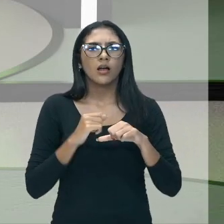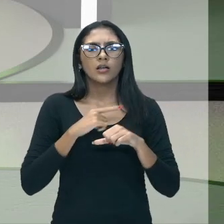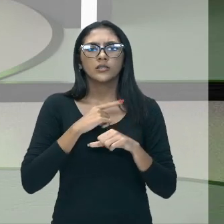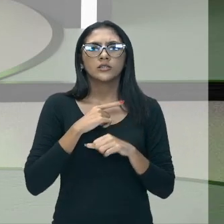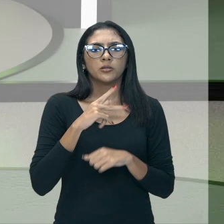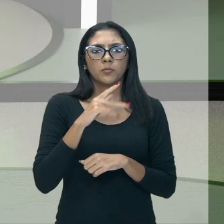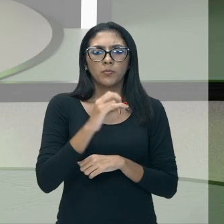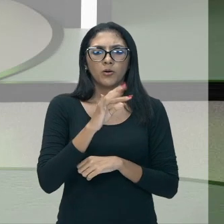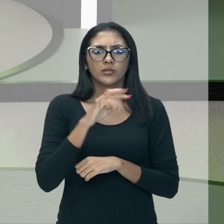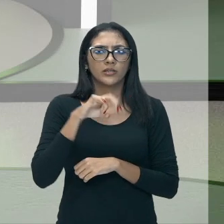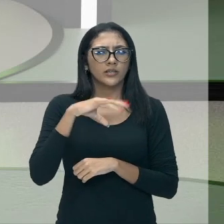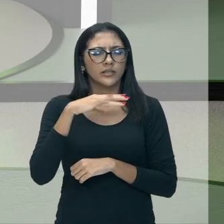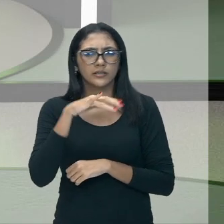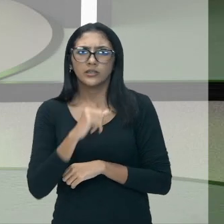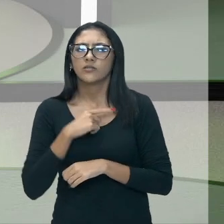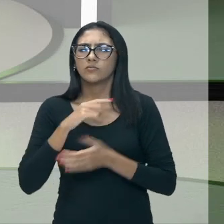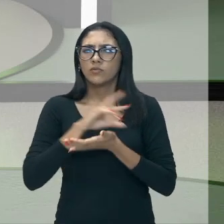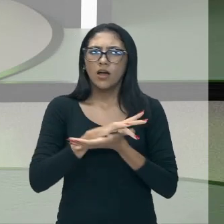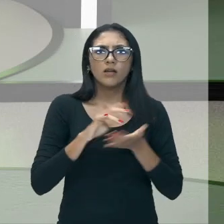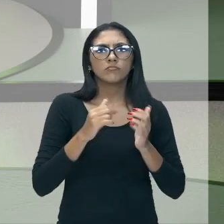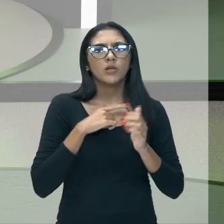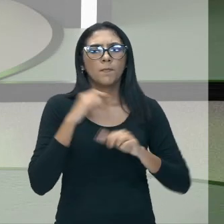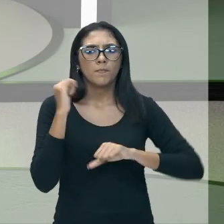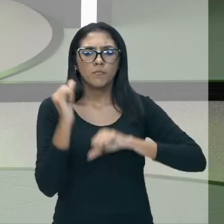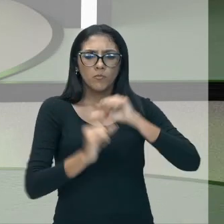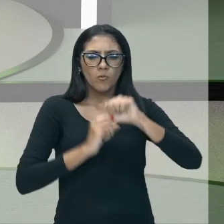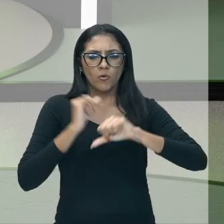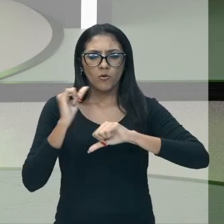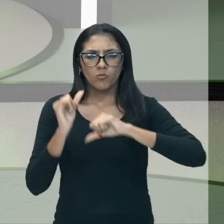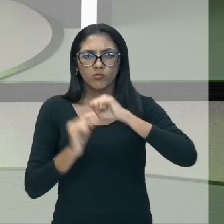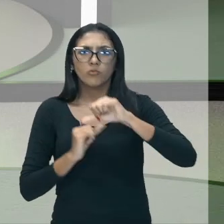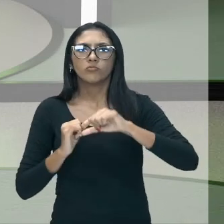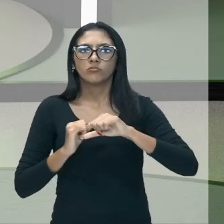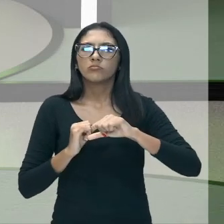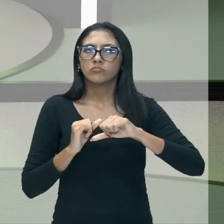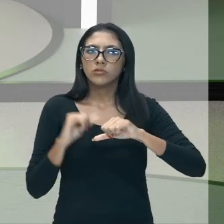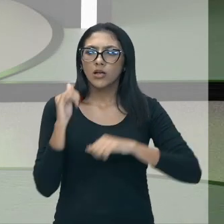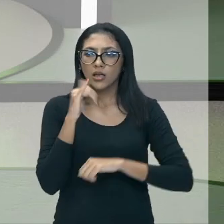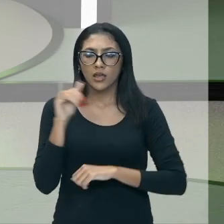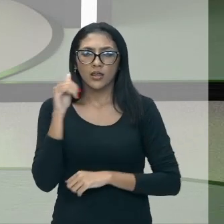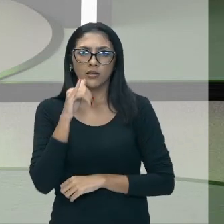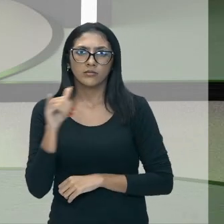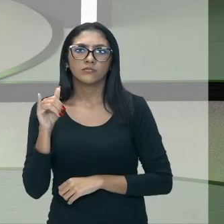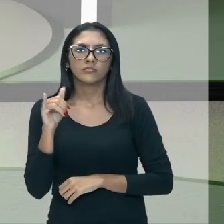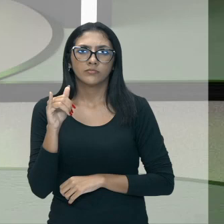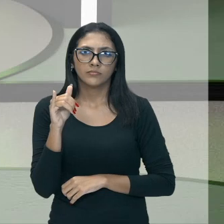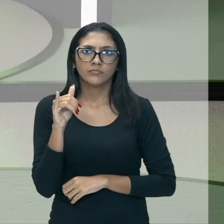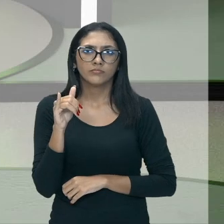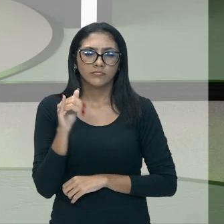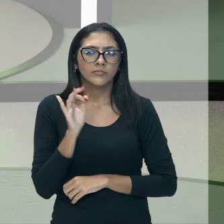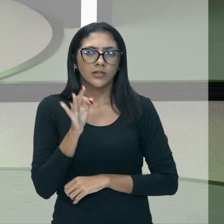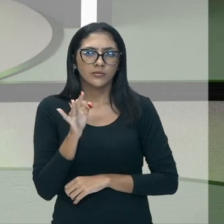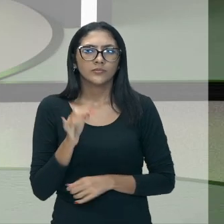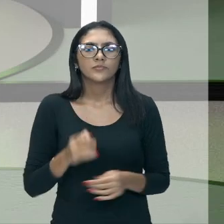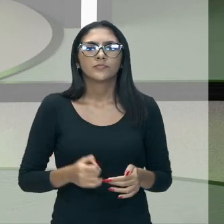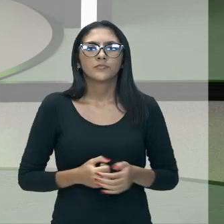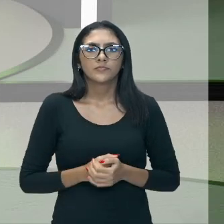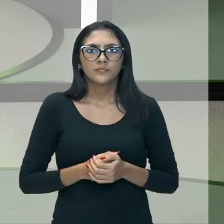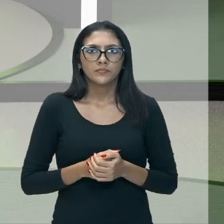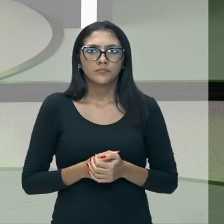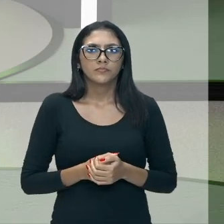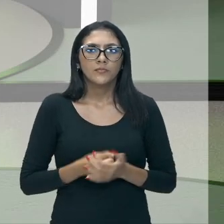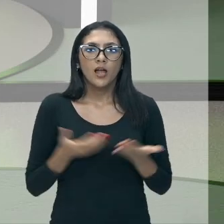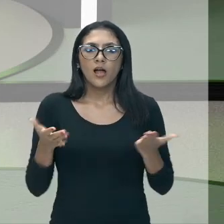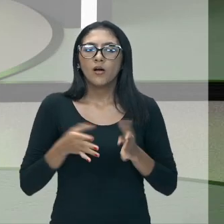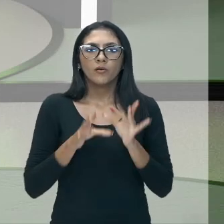potencial, cinética, ela se transforma em energia elétrica. E com base nisto, nós temos aí a